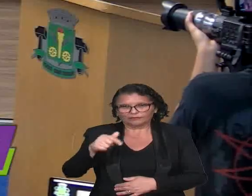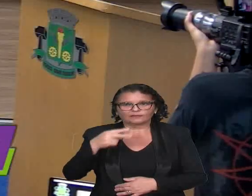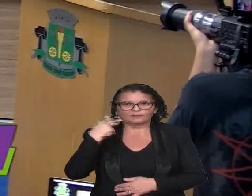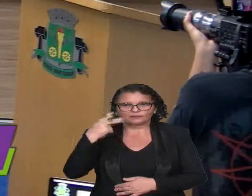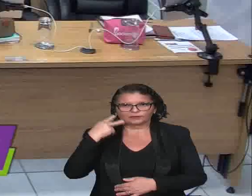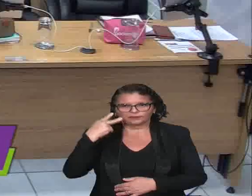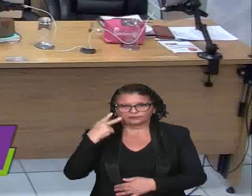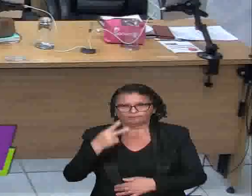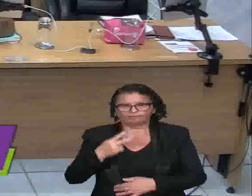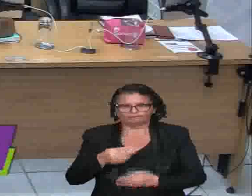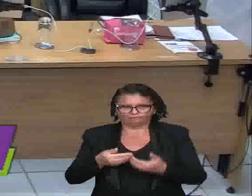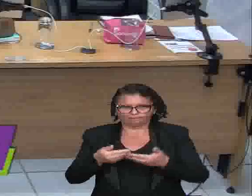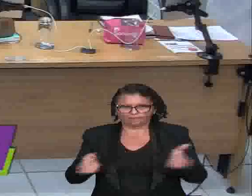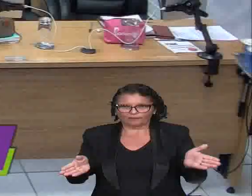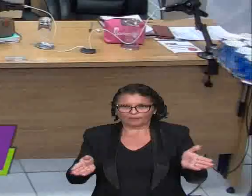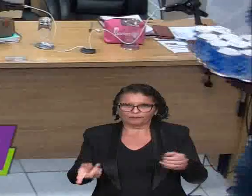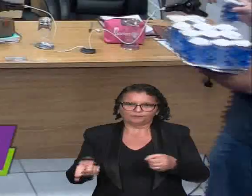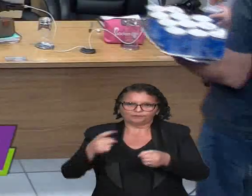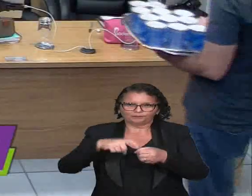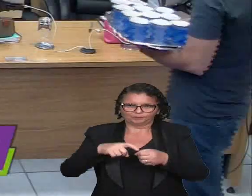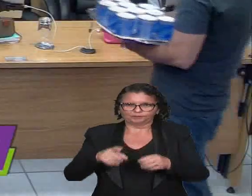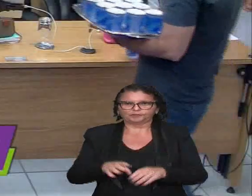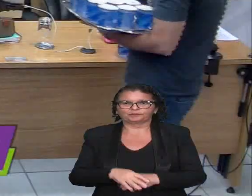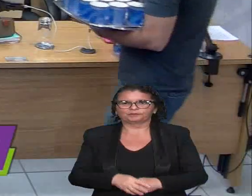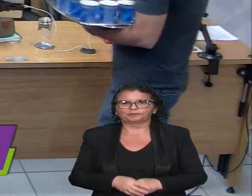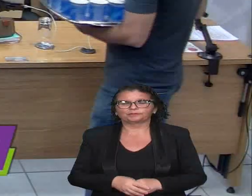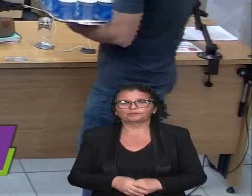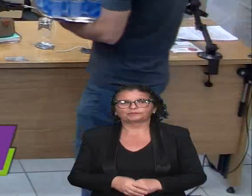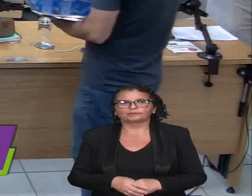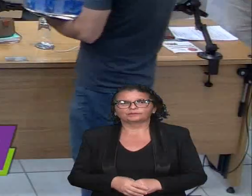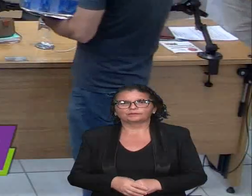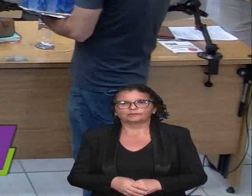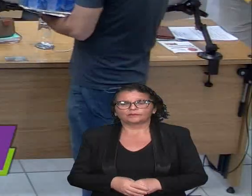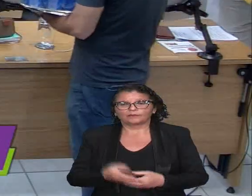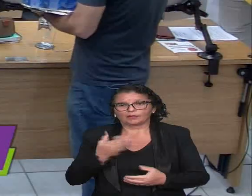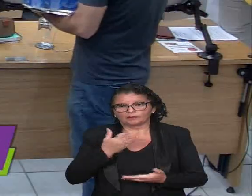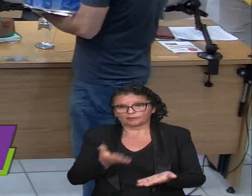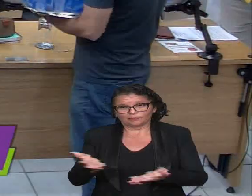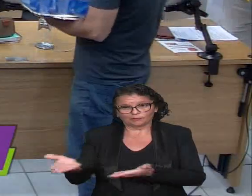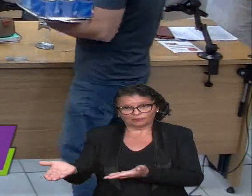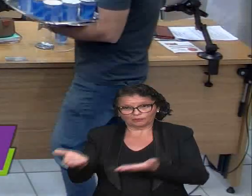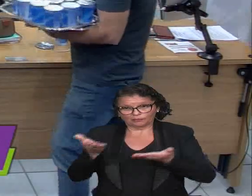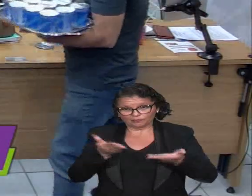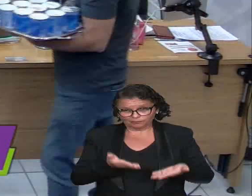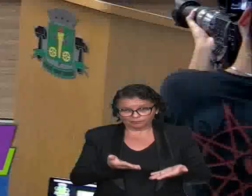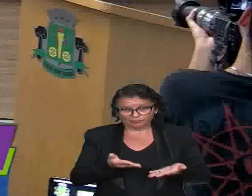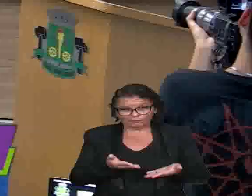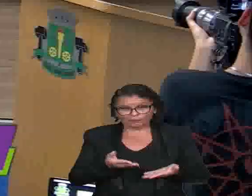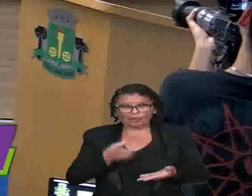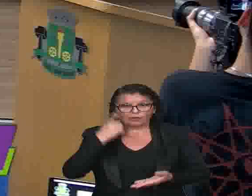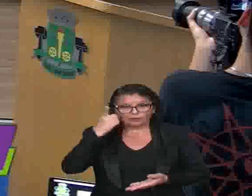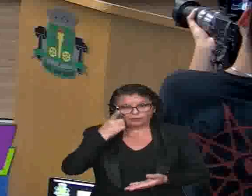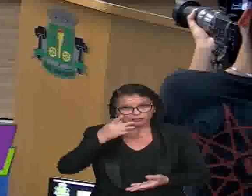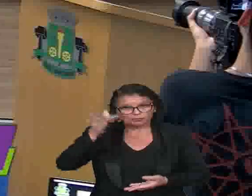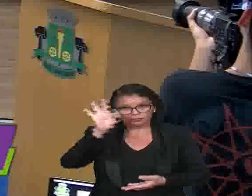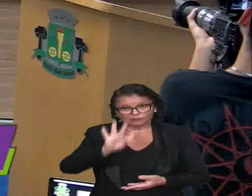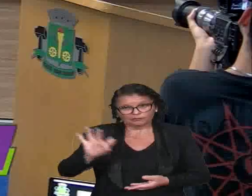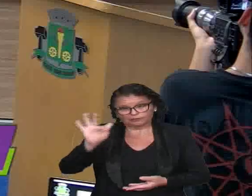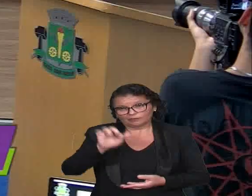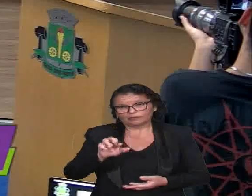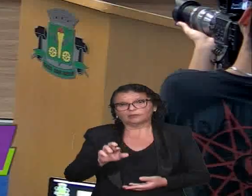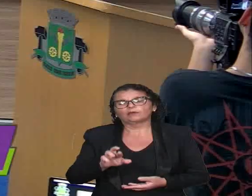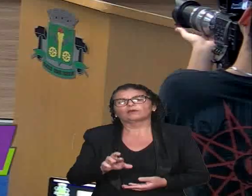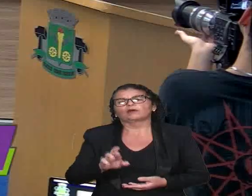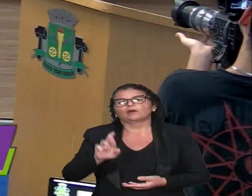regimental declaro reaberta a sessão do expediente convido Excelentíssimo Senhor Deputado Federal senhor Rogério